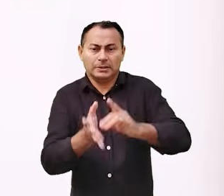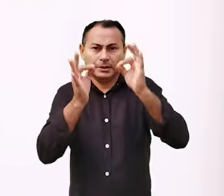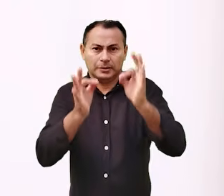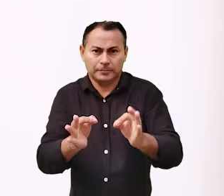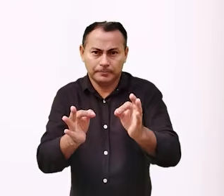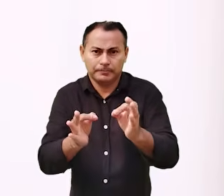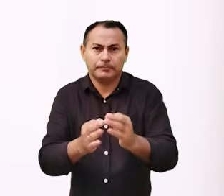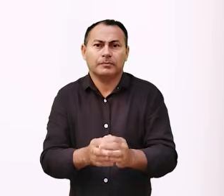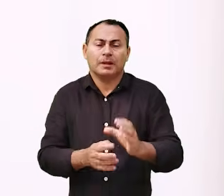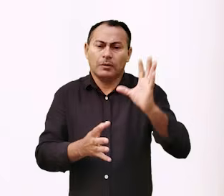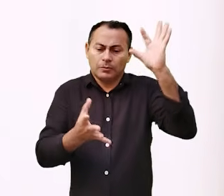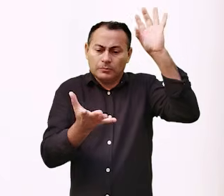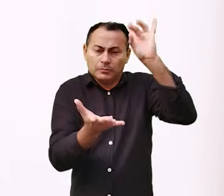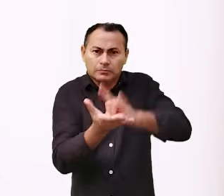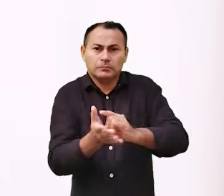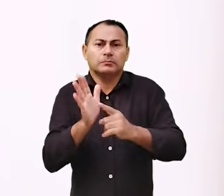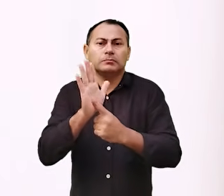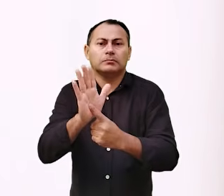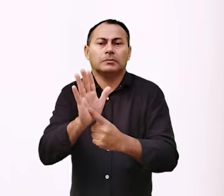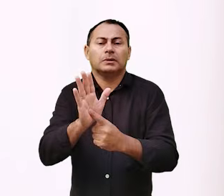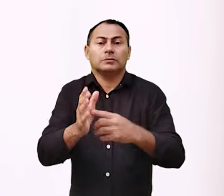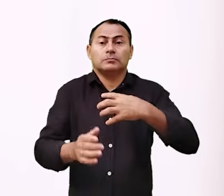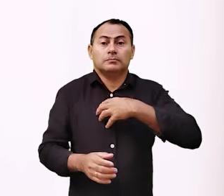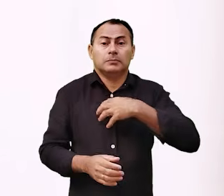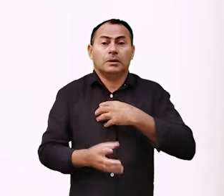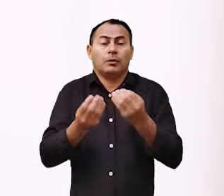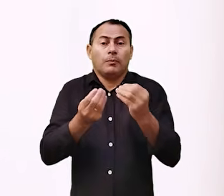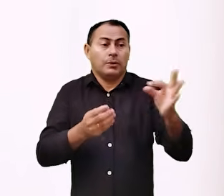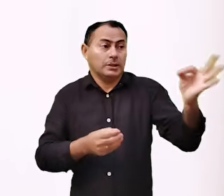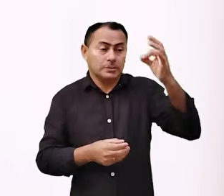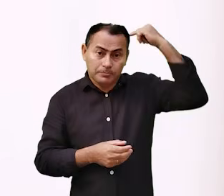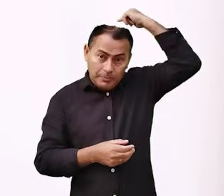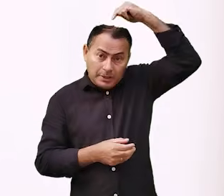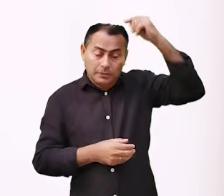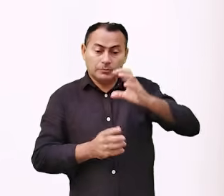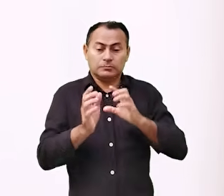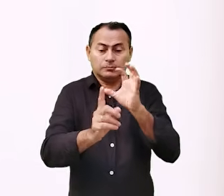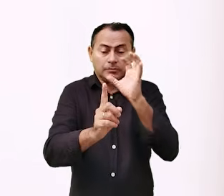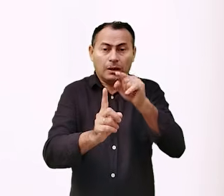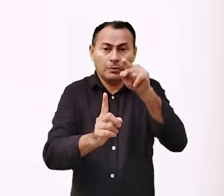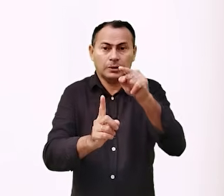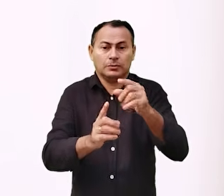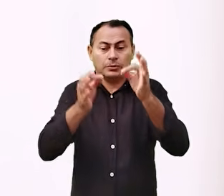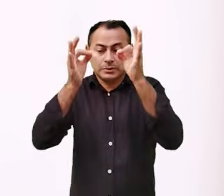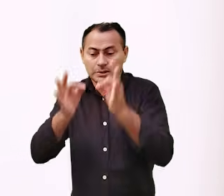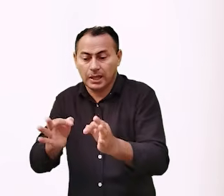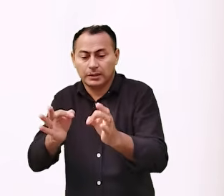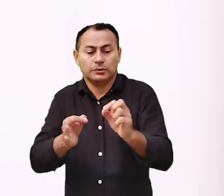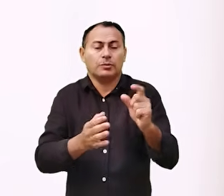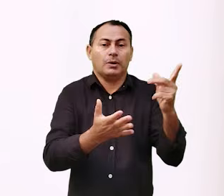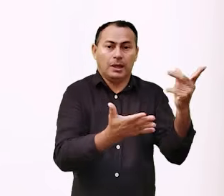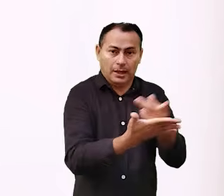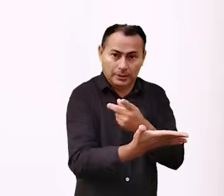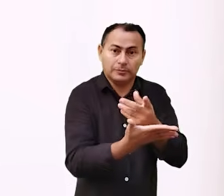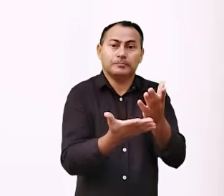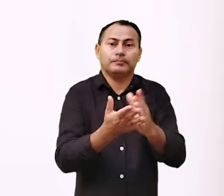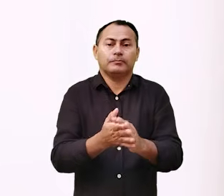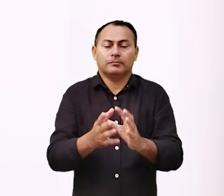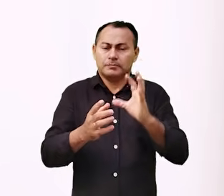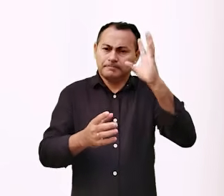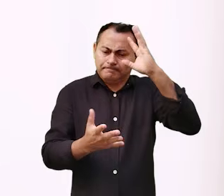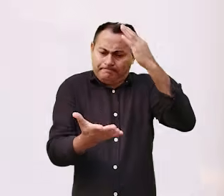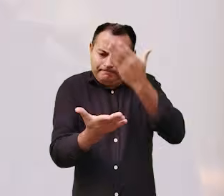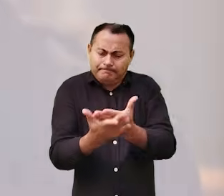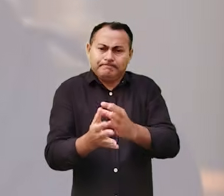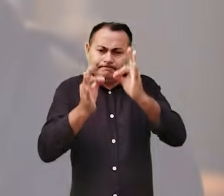convicção. A convicção é o resultado da maneira como o Espírito Santo convence você sobre o certo e o errado.